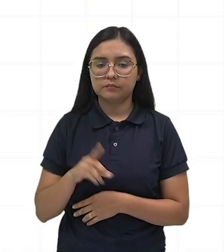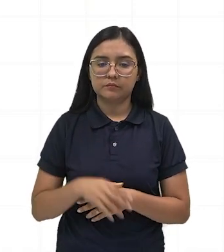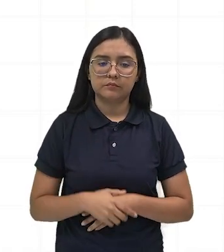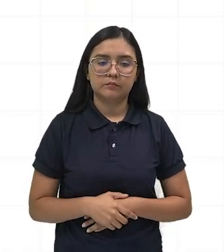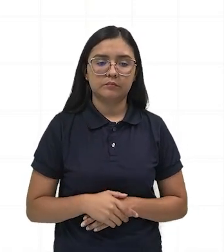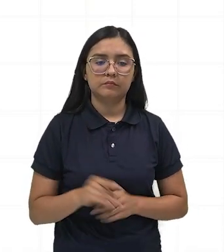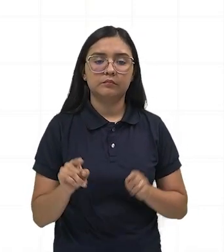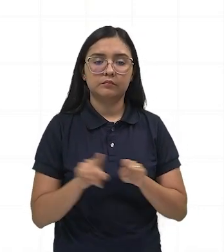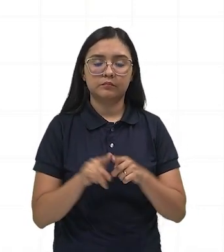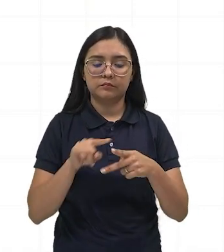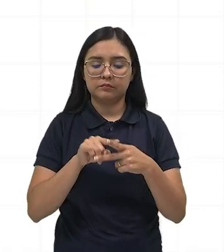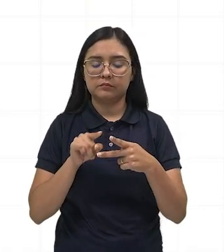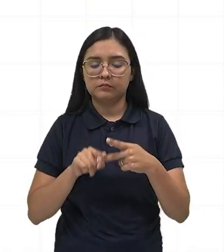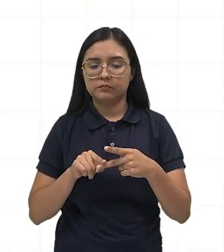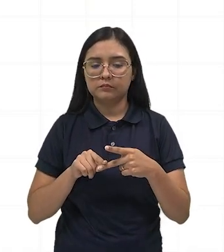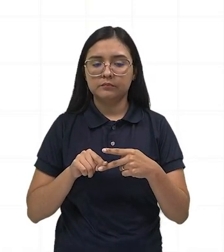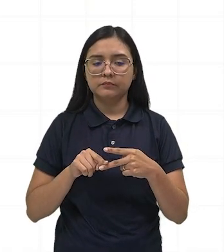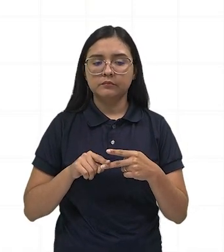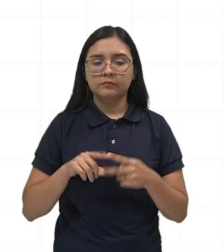e o ângulo